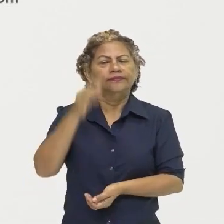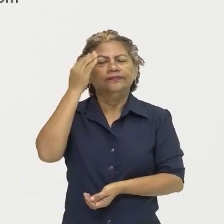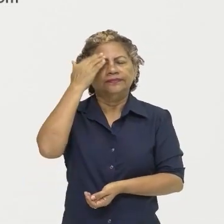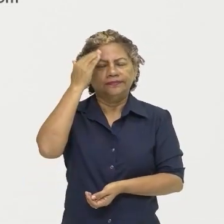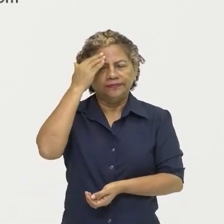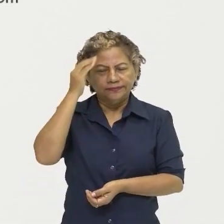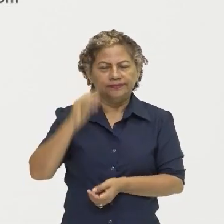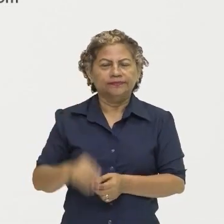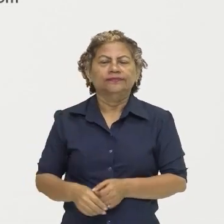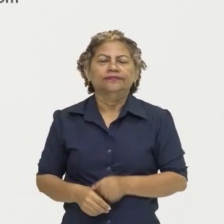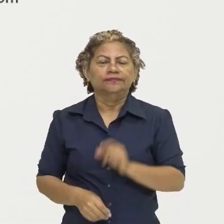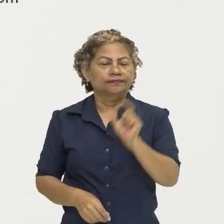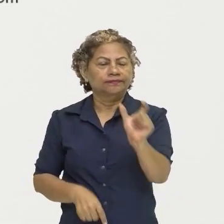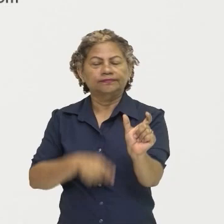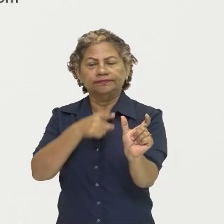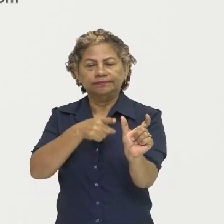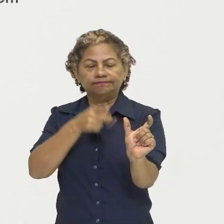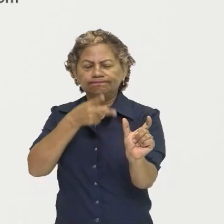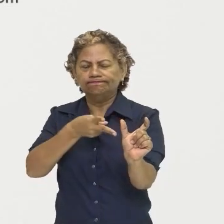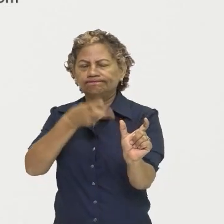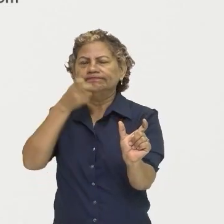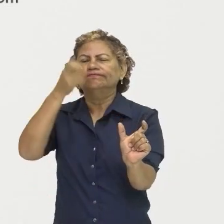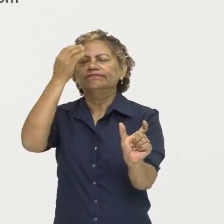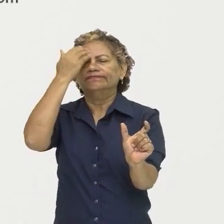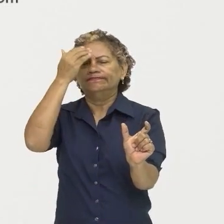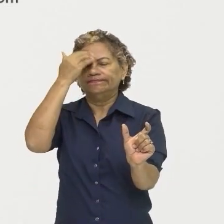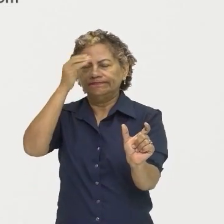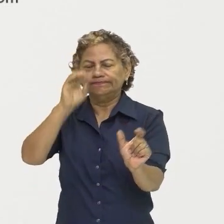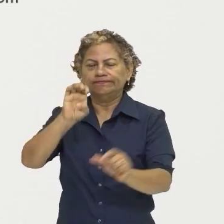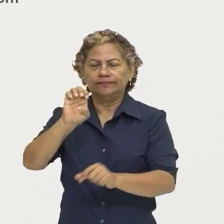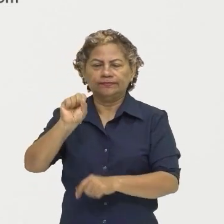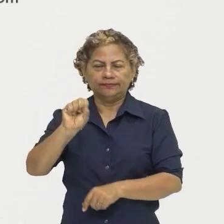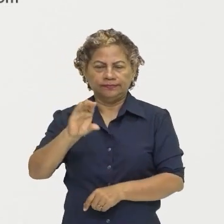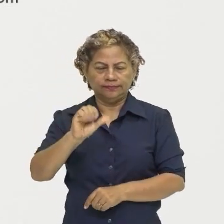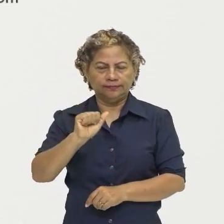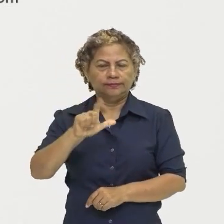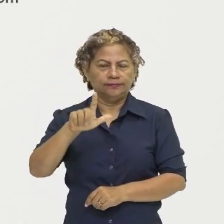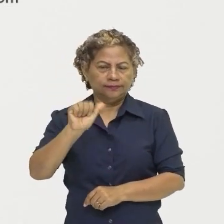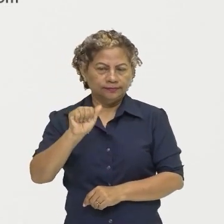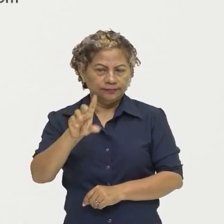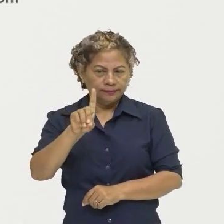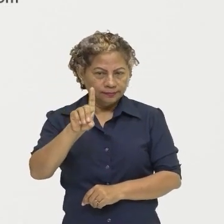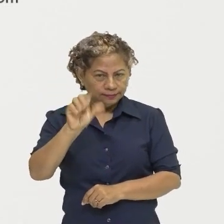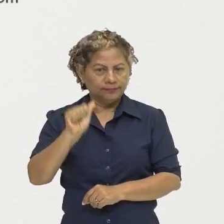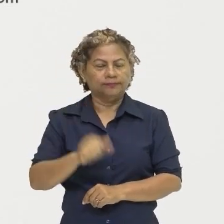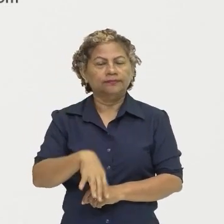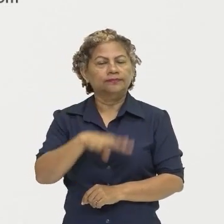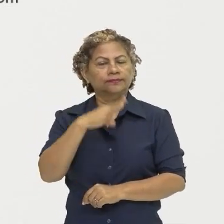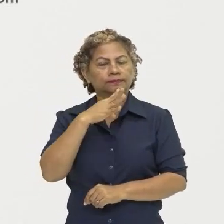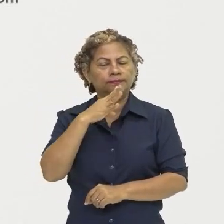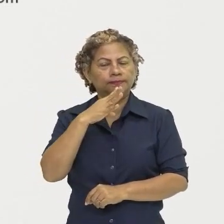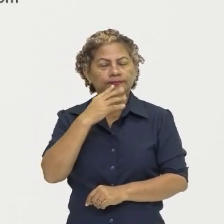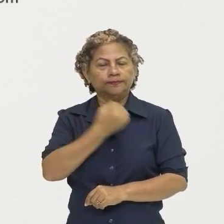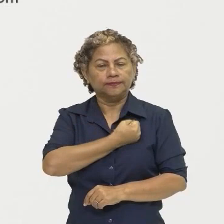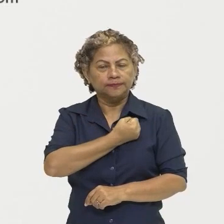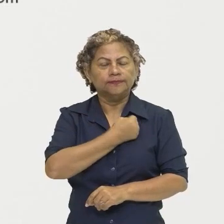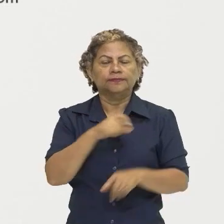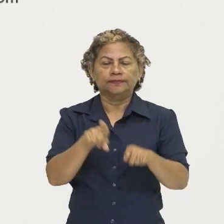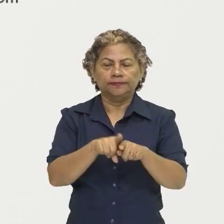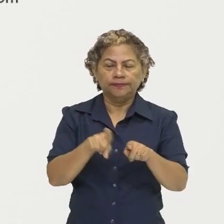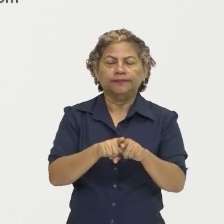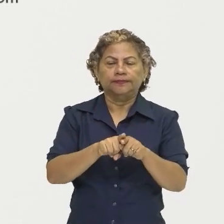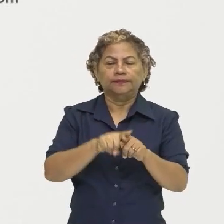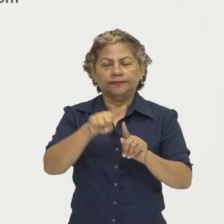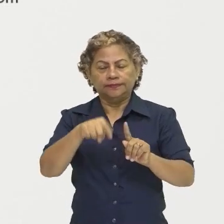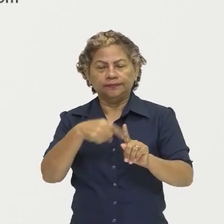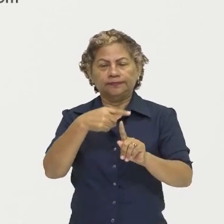perfeitamente caracterizada quando conhecemos um número ou um número e uma